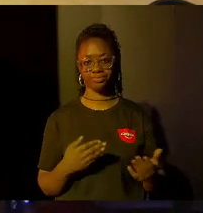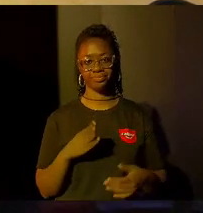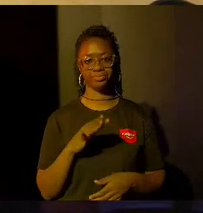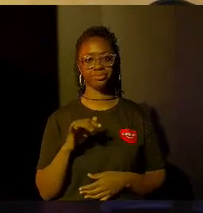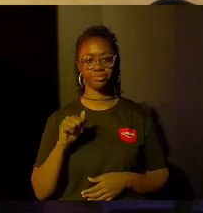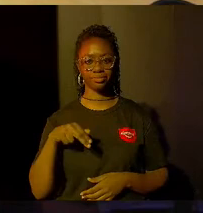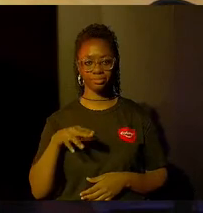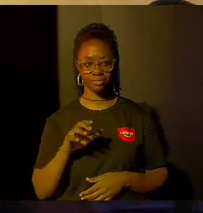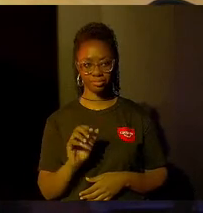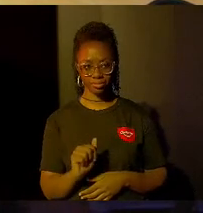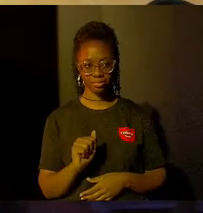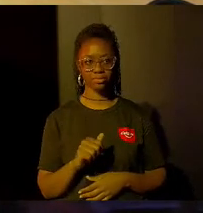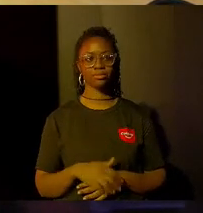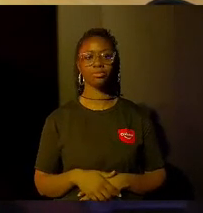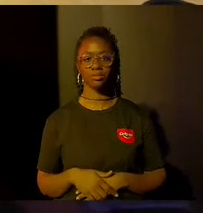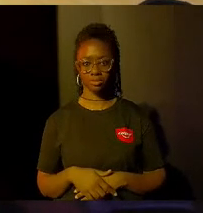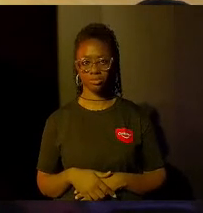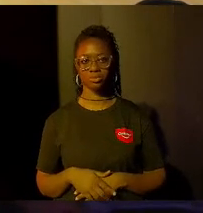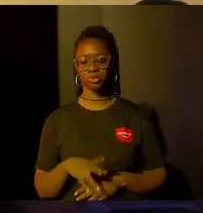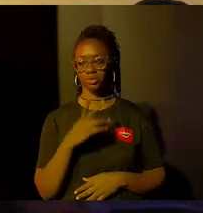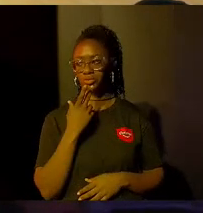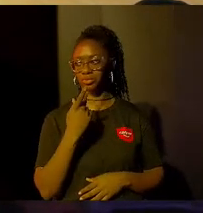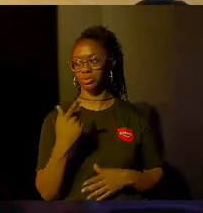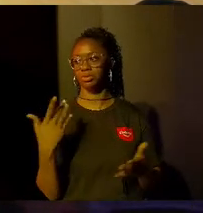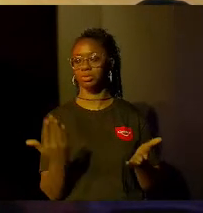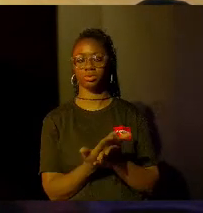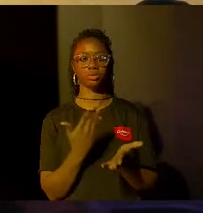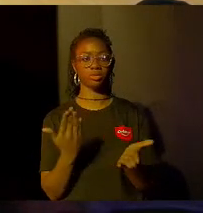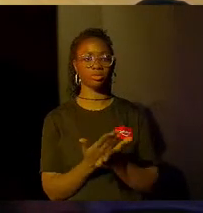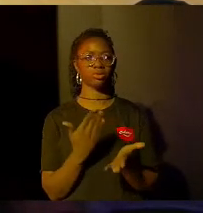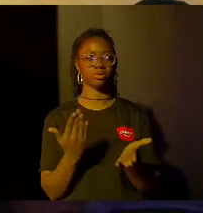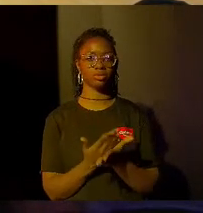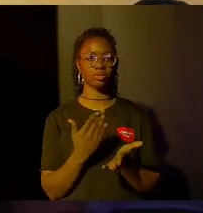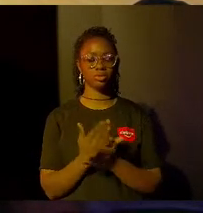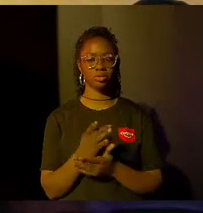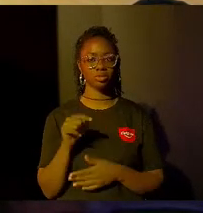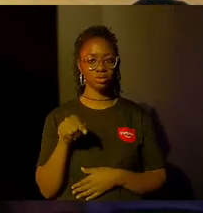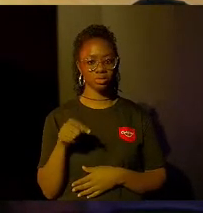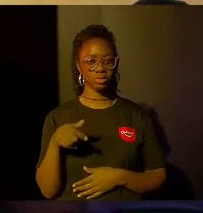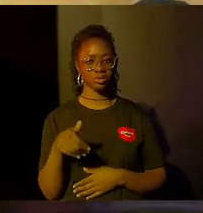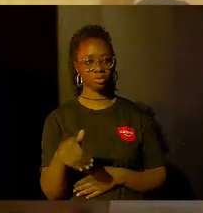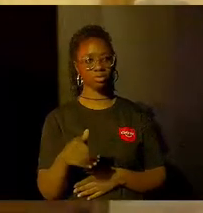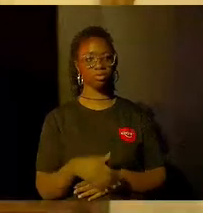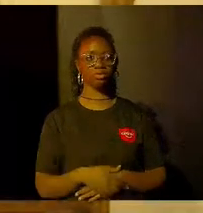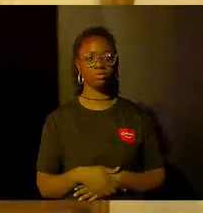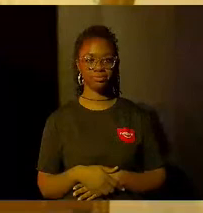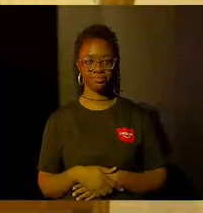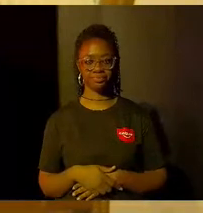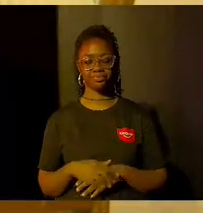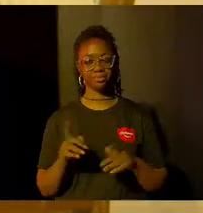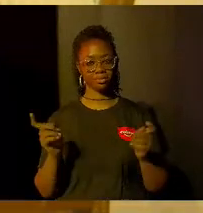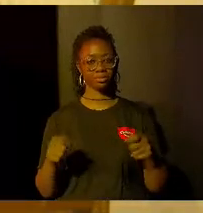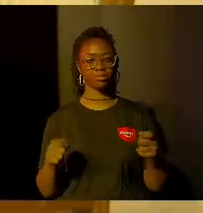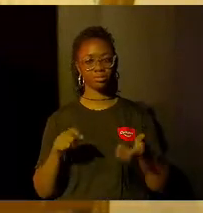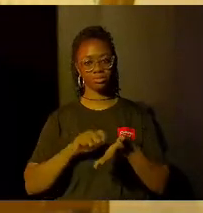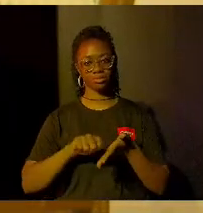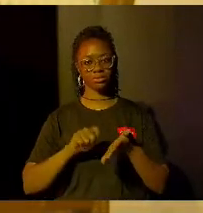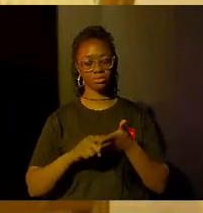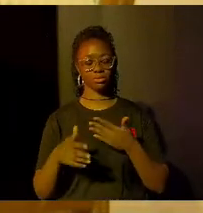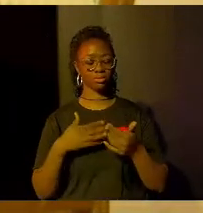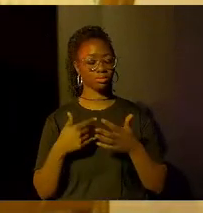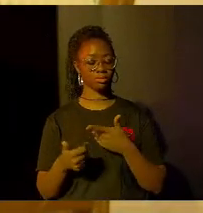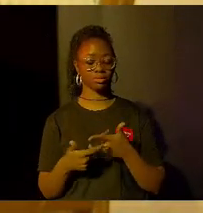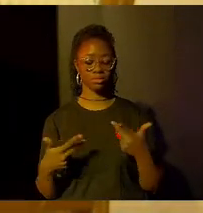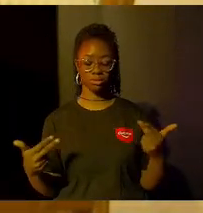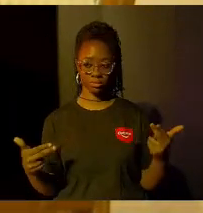Bianca Santana e a Iara da carrada falando da questão assim do livro né Você pode escrever qualquer coisa e o